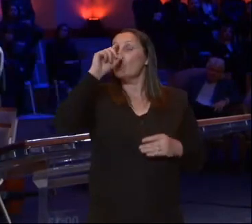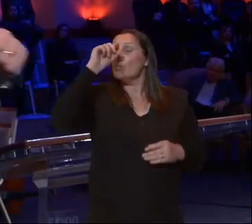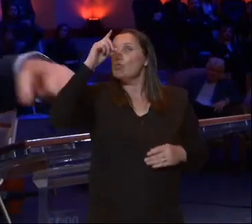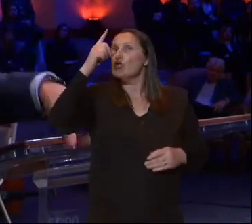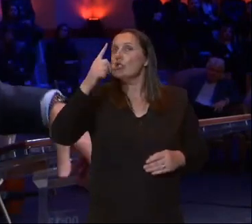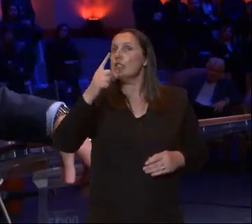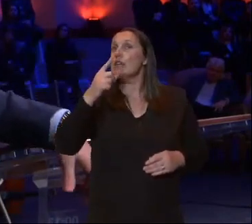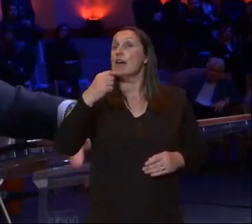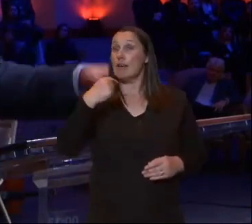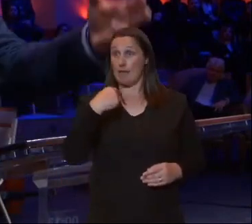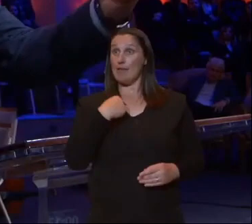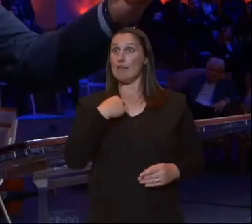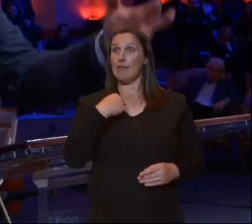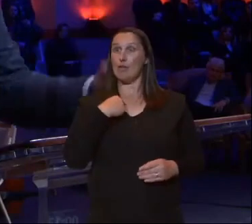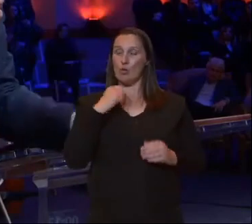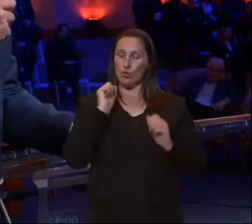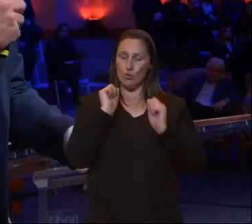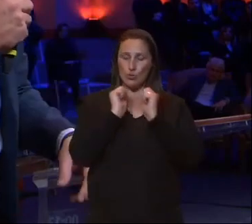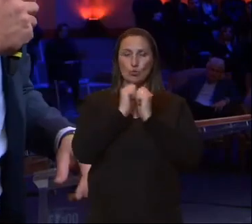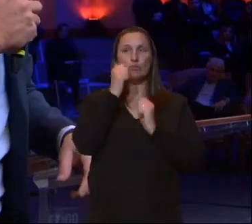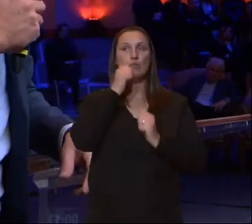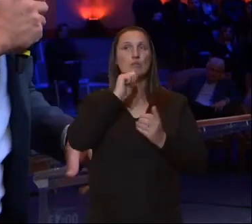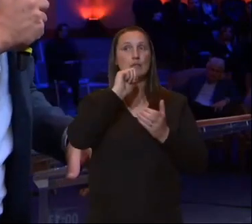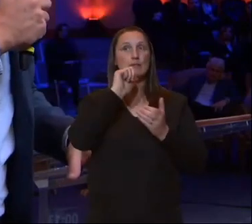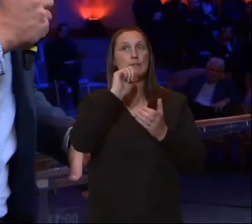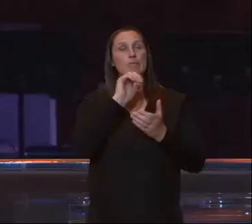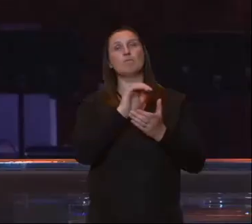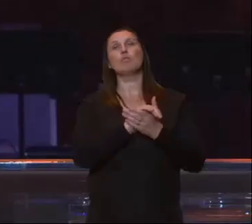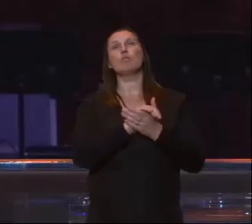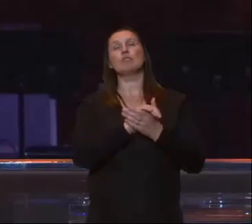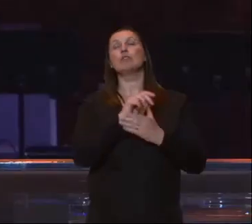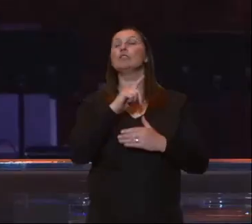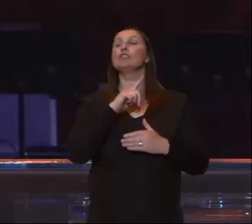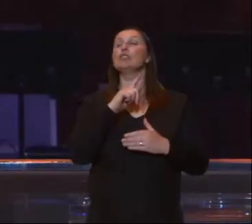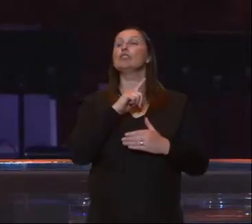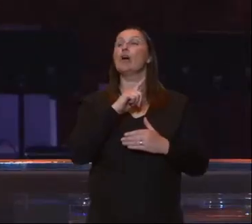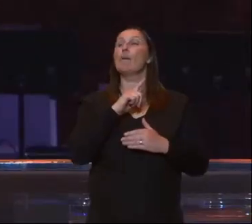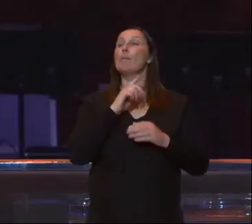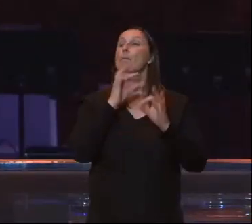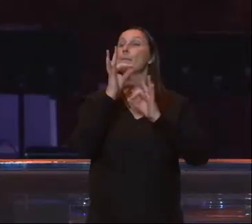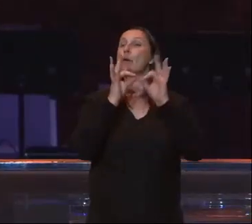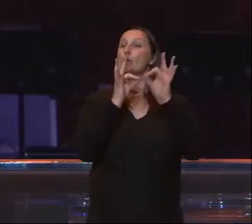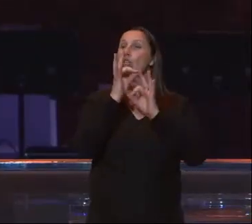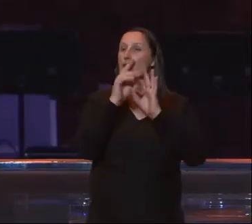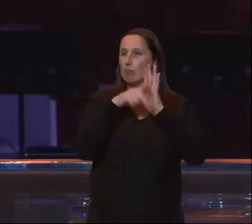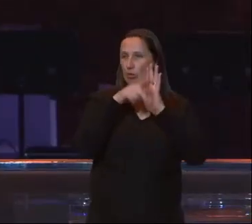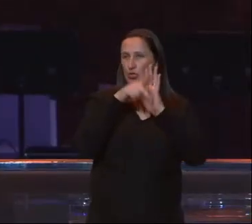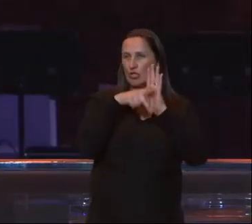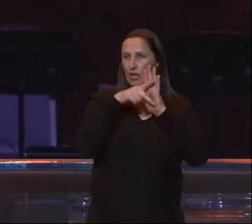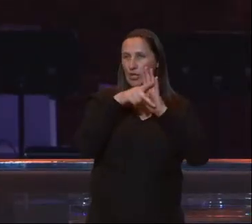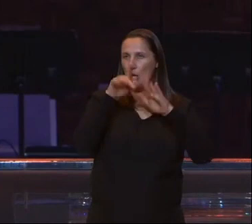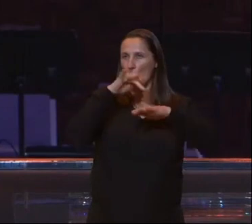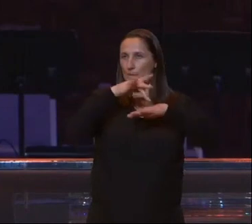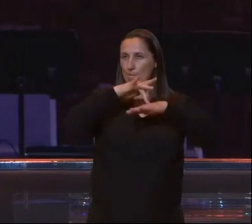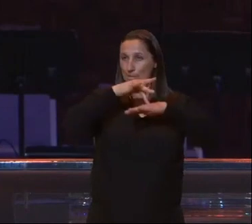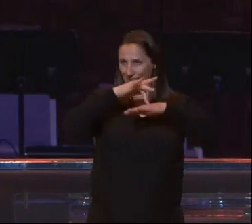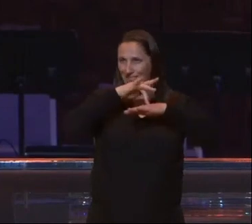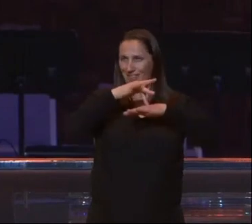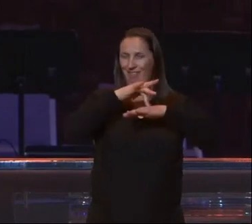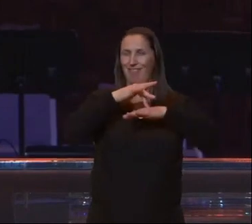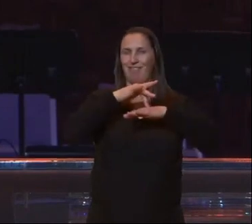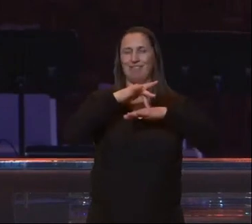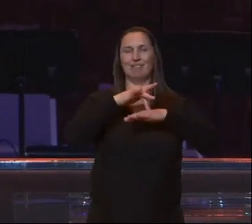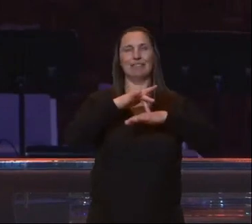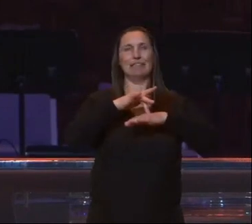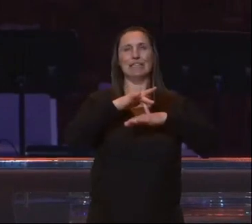dia a minha esposa tinha o projeto ali no Parolim, ensinavam aula de balé para as